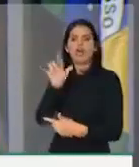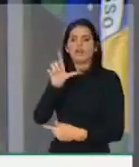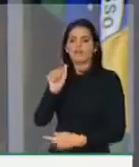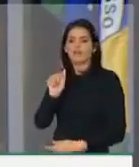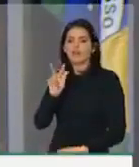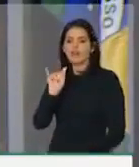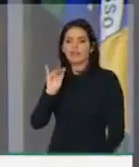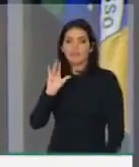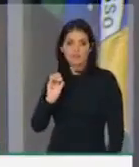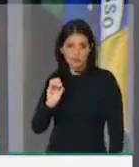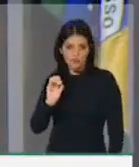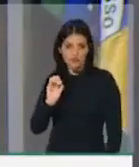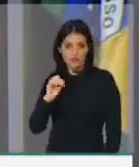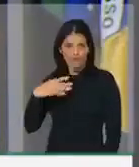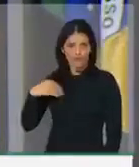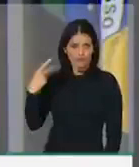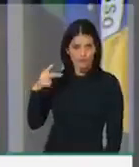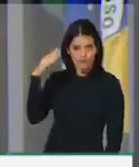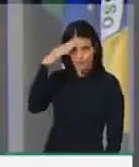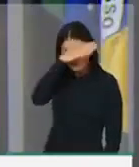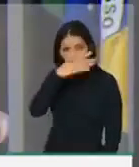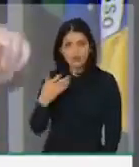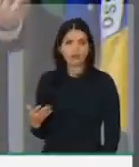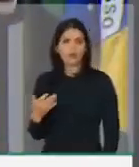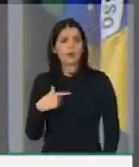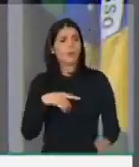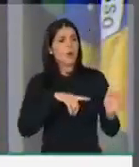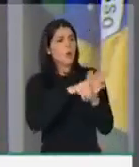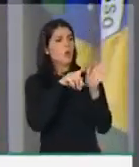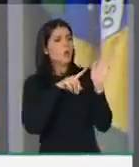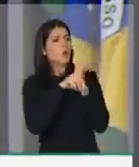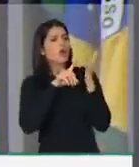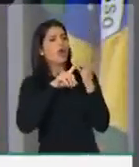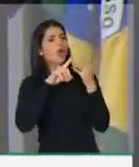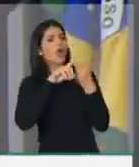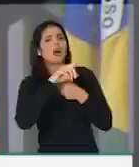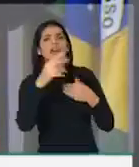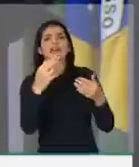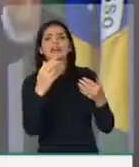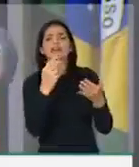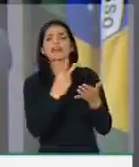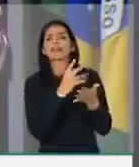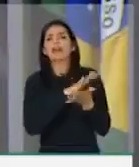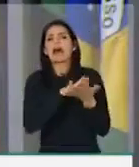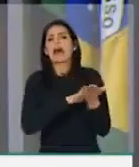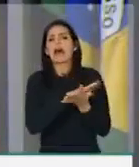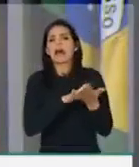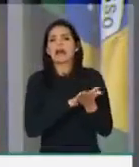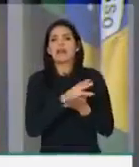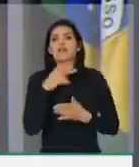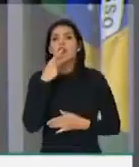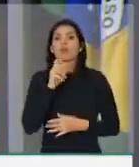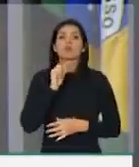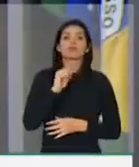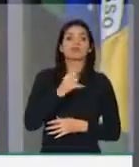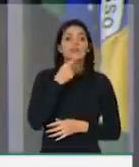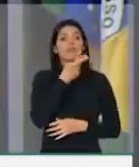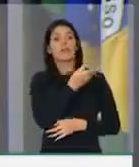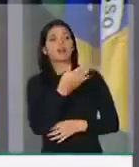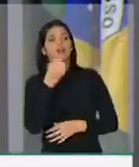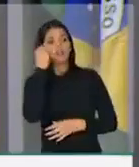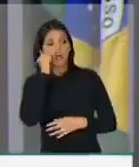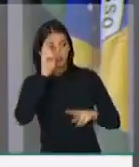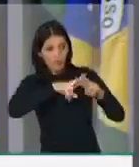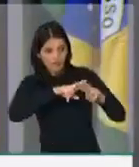alguma com relação à pandemia nada perguntando com o que ele se referia quando disse o senador deveria estar preso e